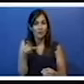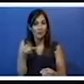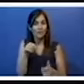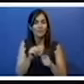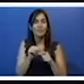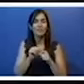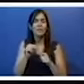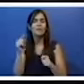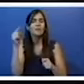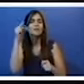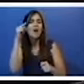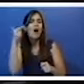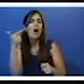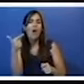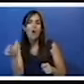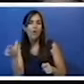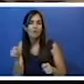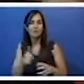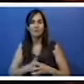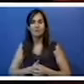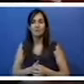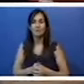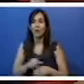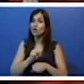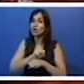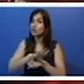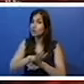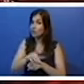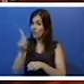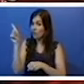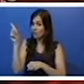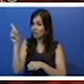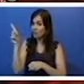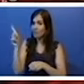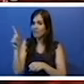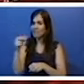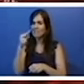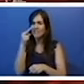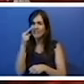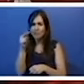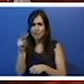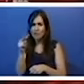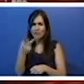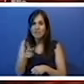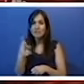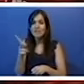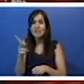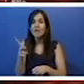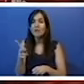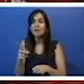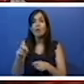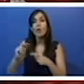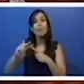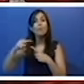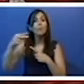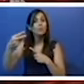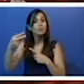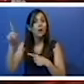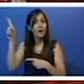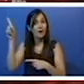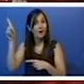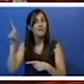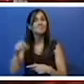pensem na outra vou dar uma dica aqui pessoal tá vendo que é sempre um múltiplo ó